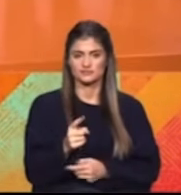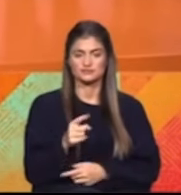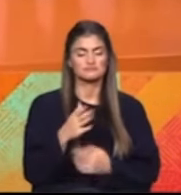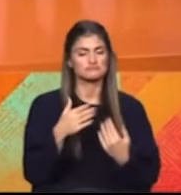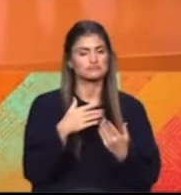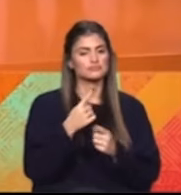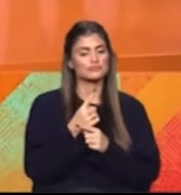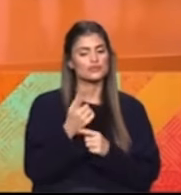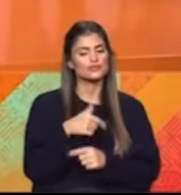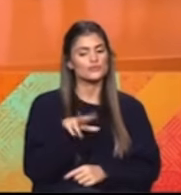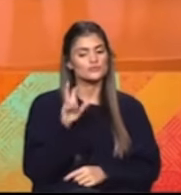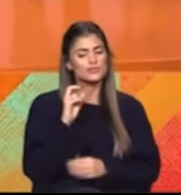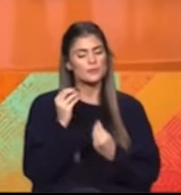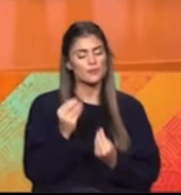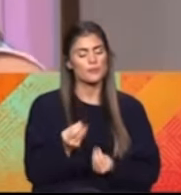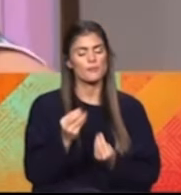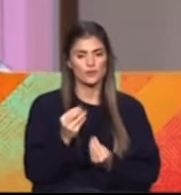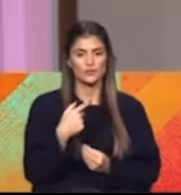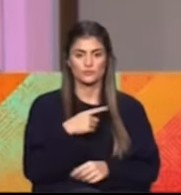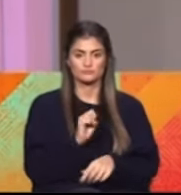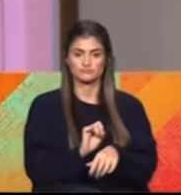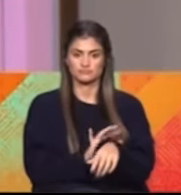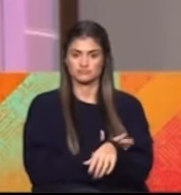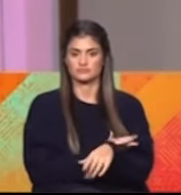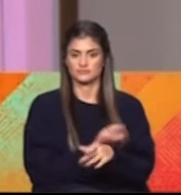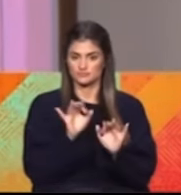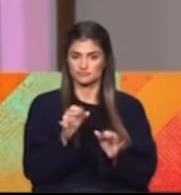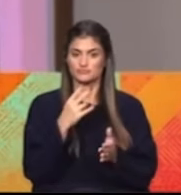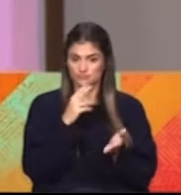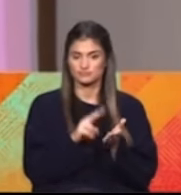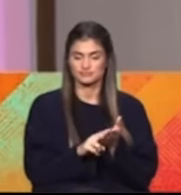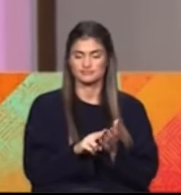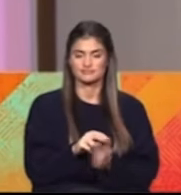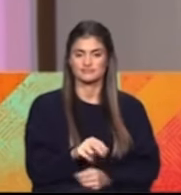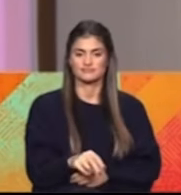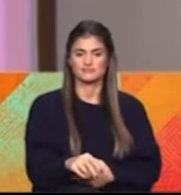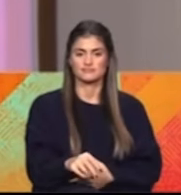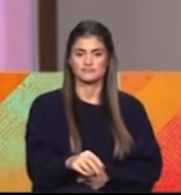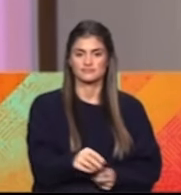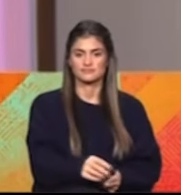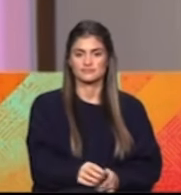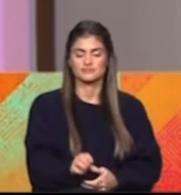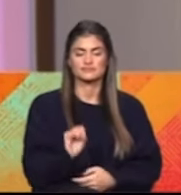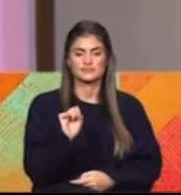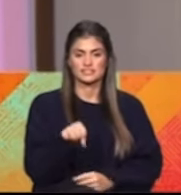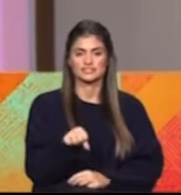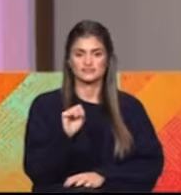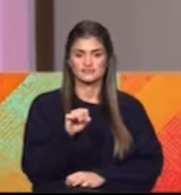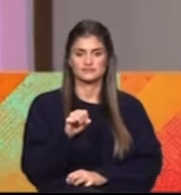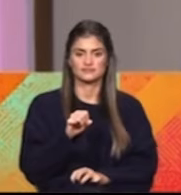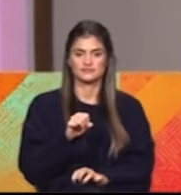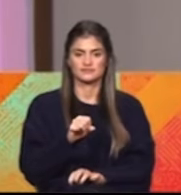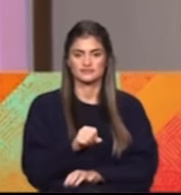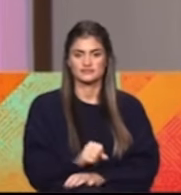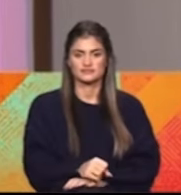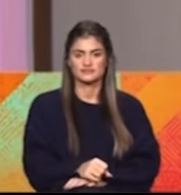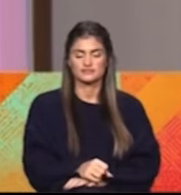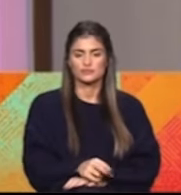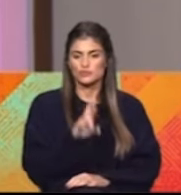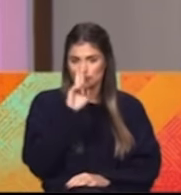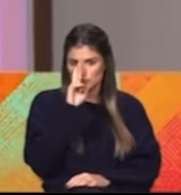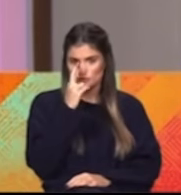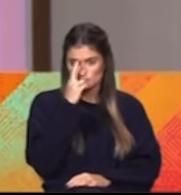que acabámos de ouvir é bom. Olha, eu arrepiei-me toda, confesso que me arrepiei toda, pela